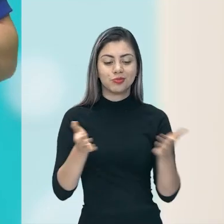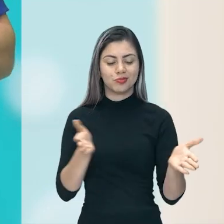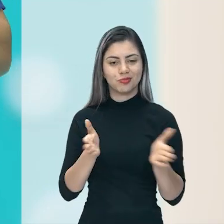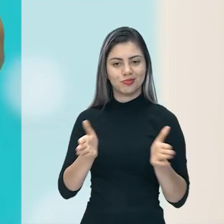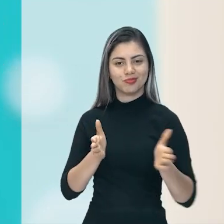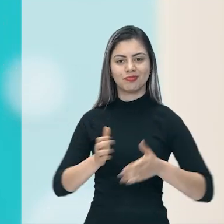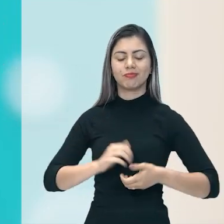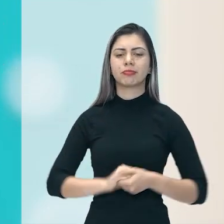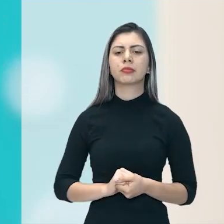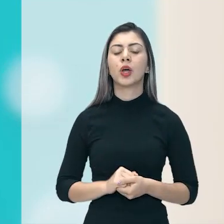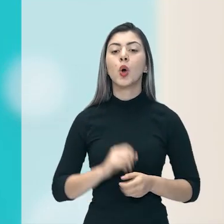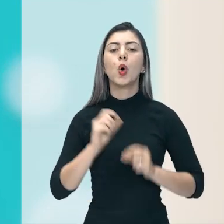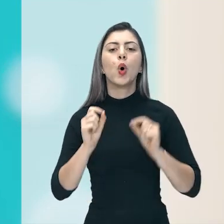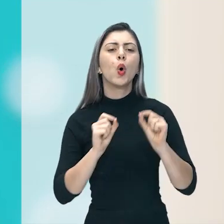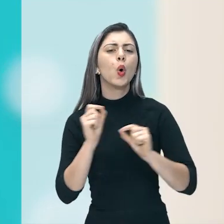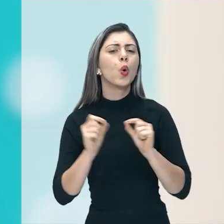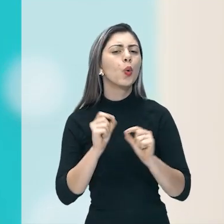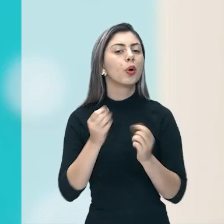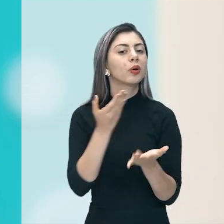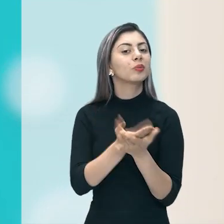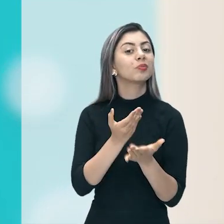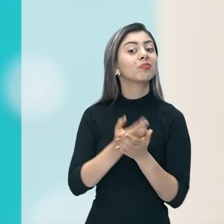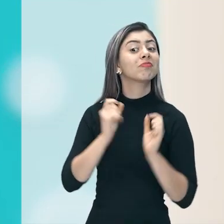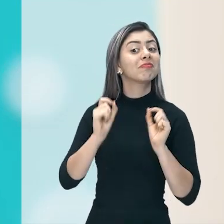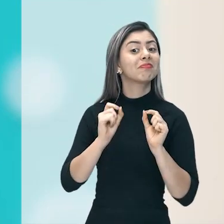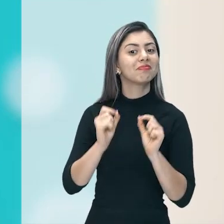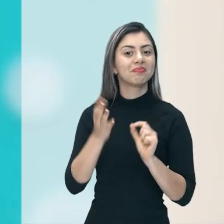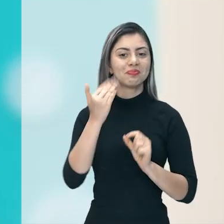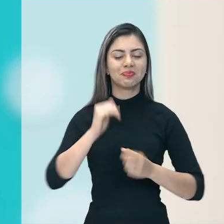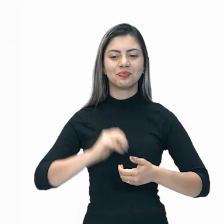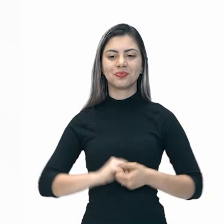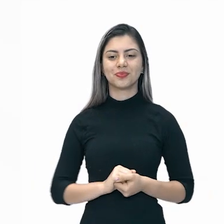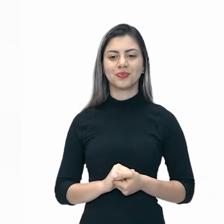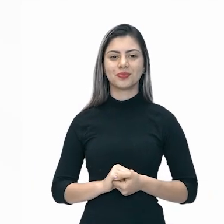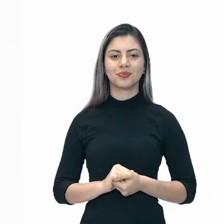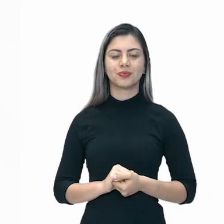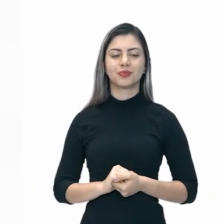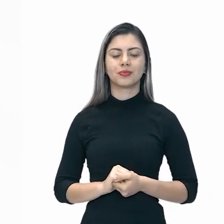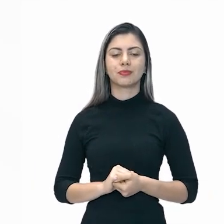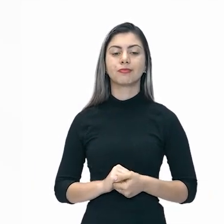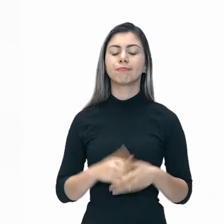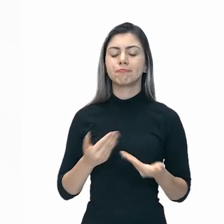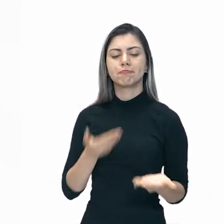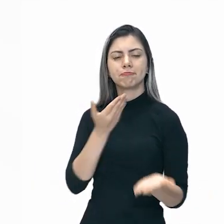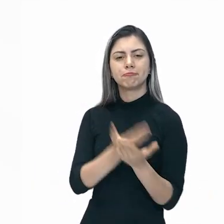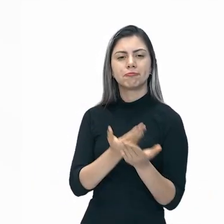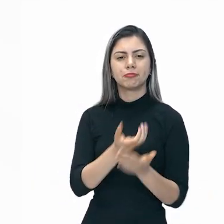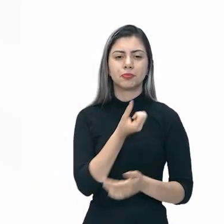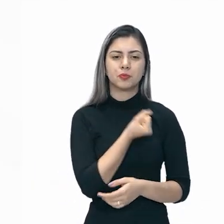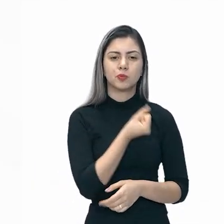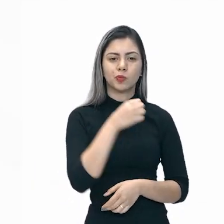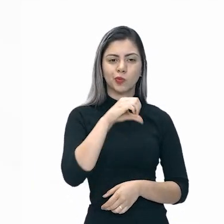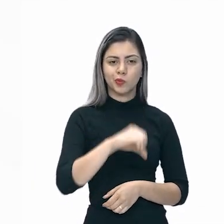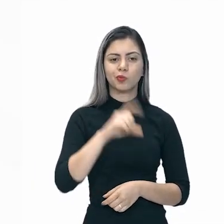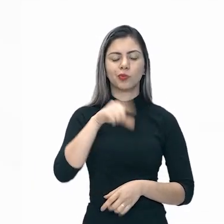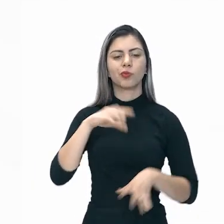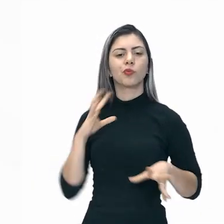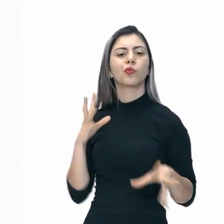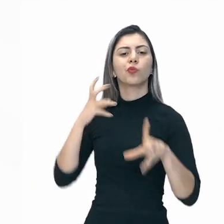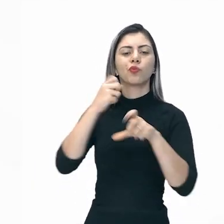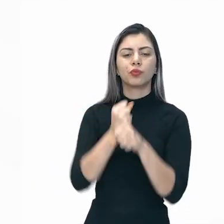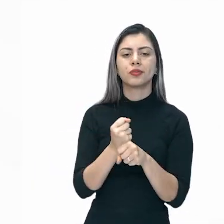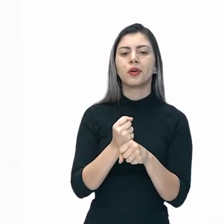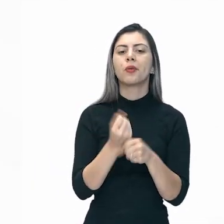momento. E o que nós vamos ter na nossa aula de hoje? Vamos ver? Então, a nossa aula de hoje é a aula de número 9, que